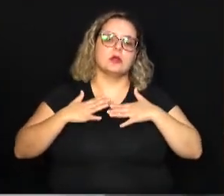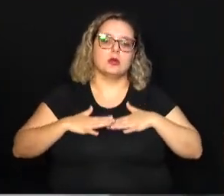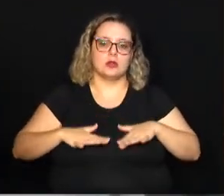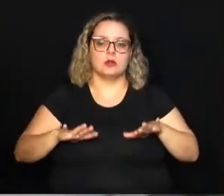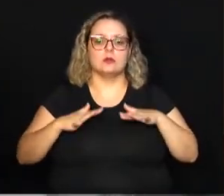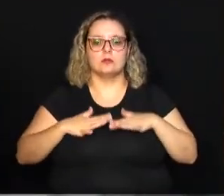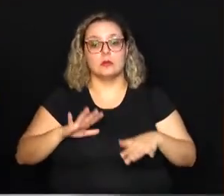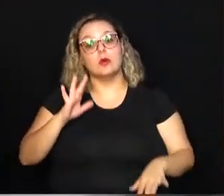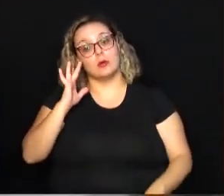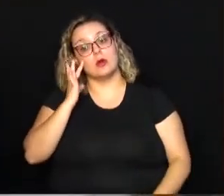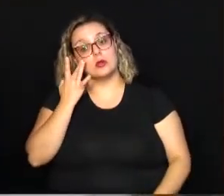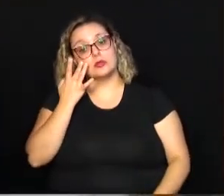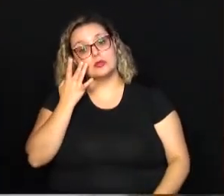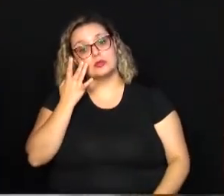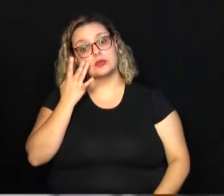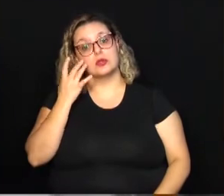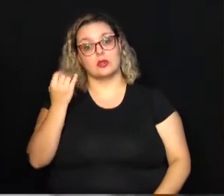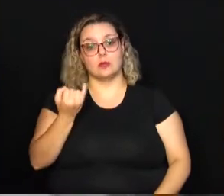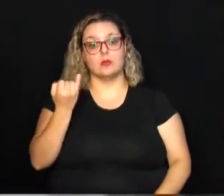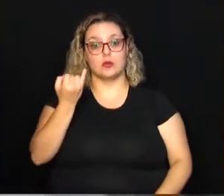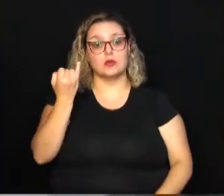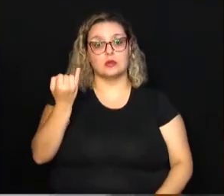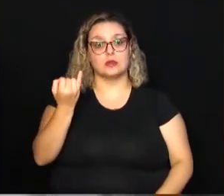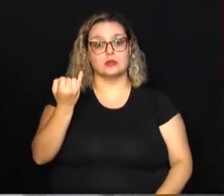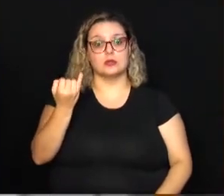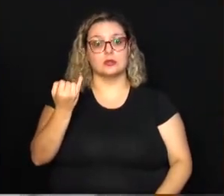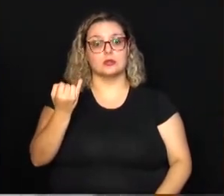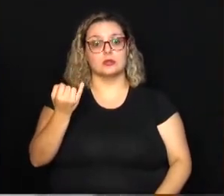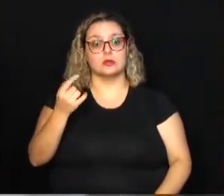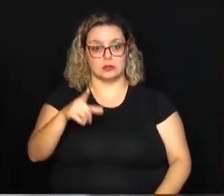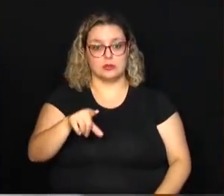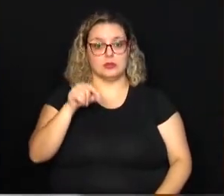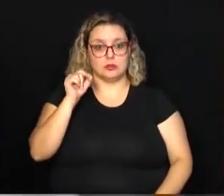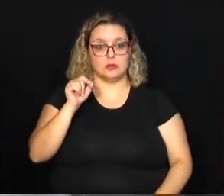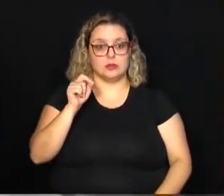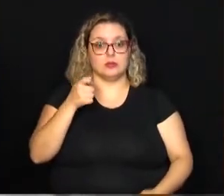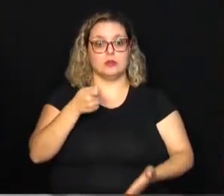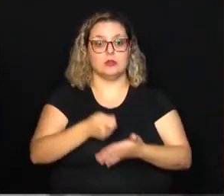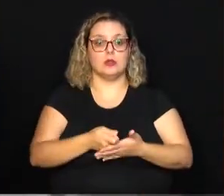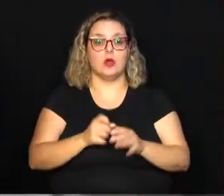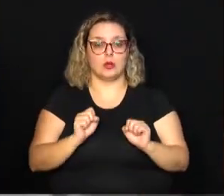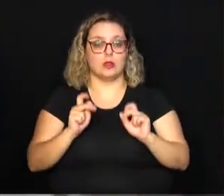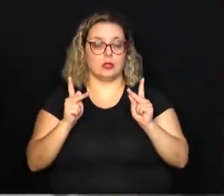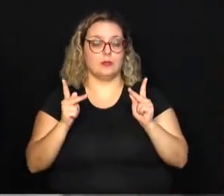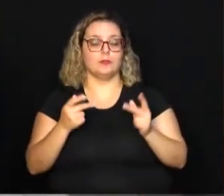acho que é importante a gente sair daqui com esta definição, tá ok?